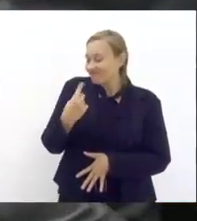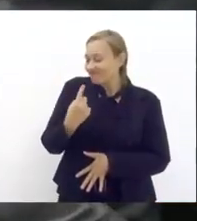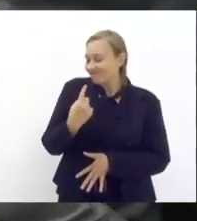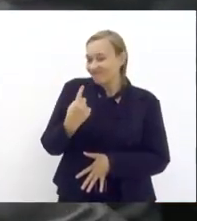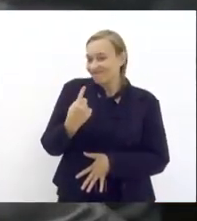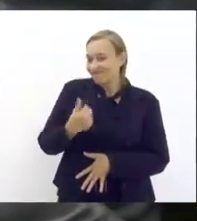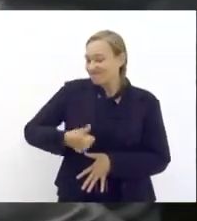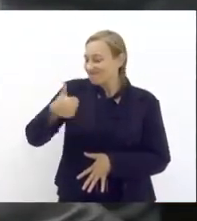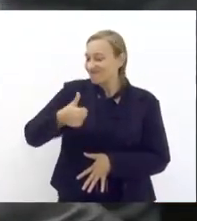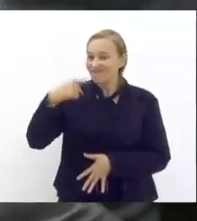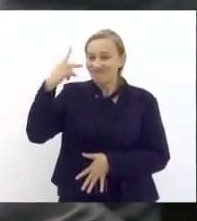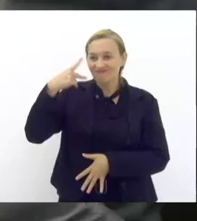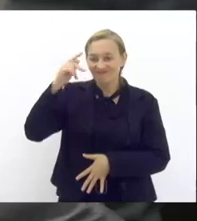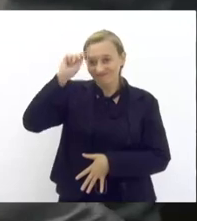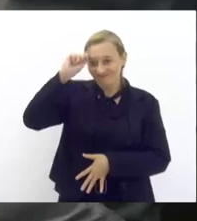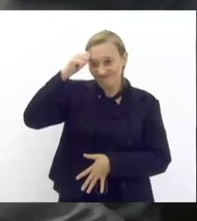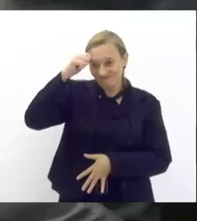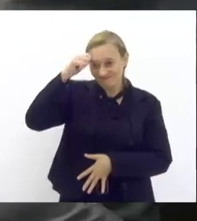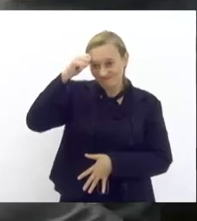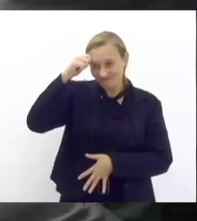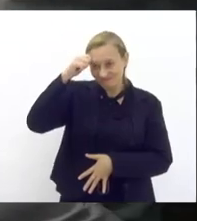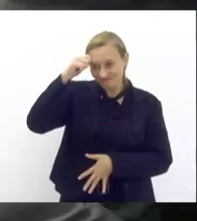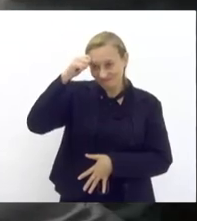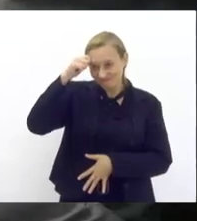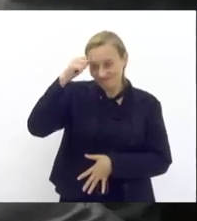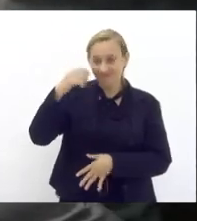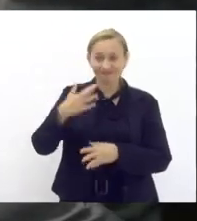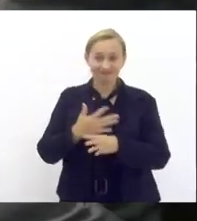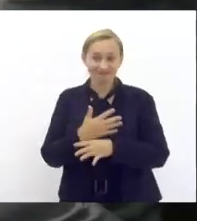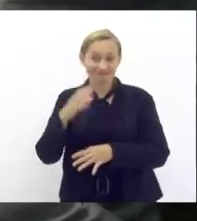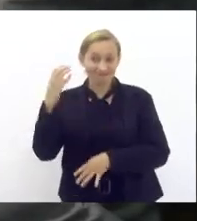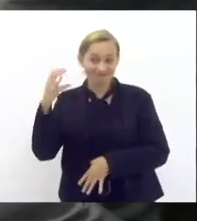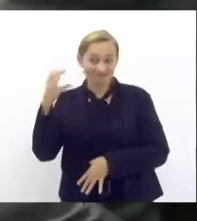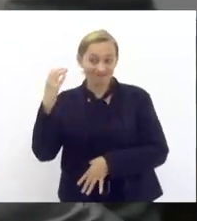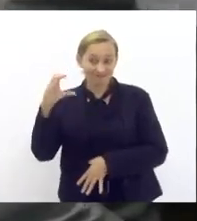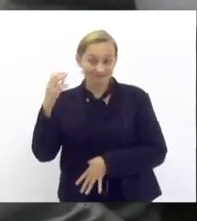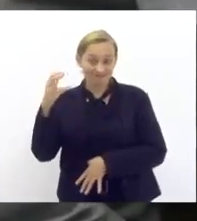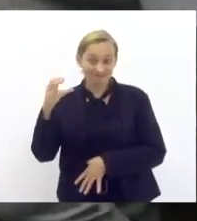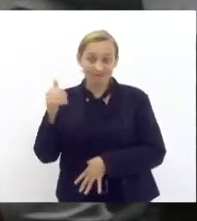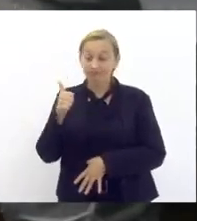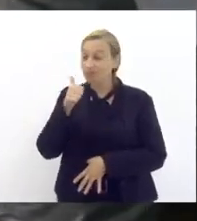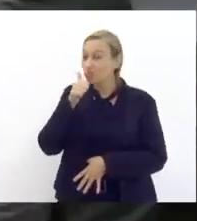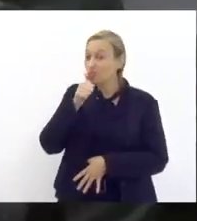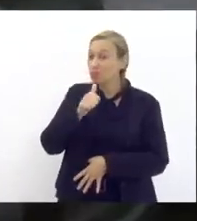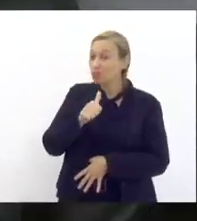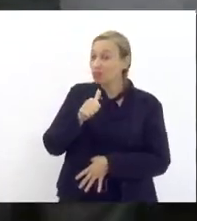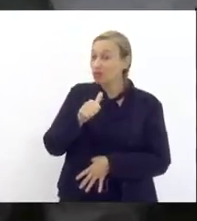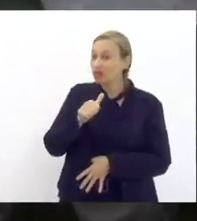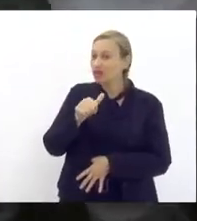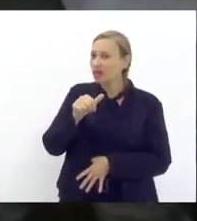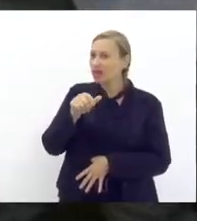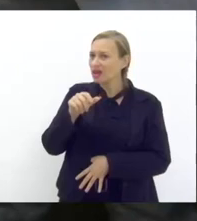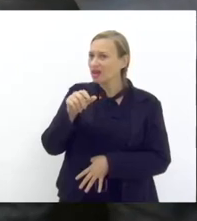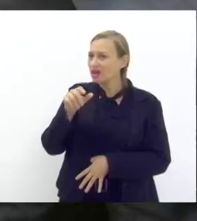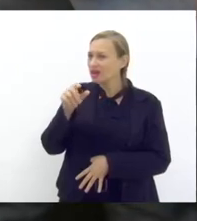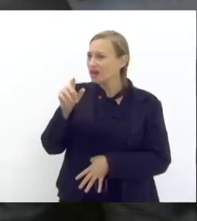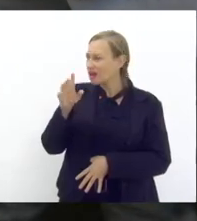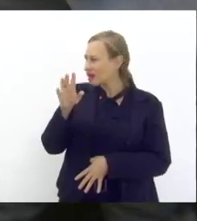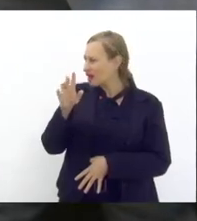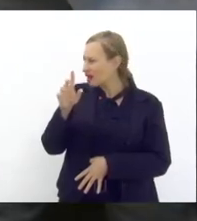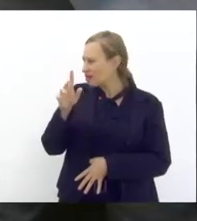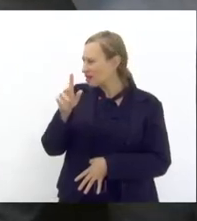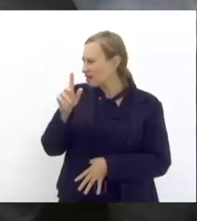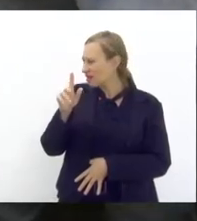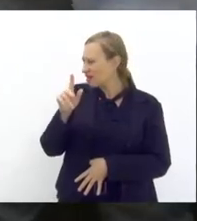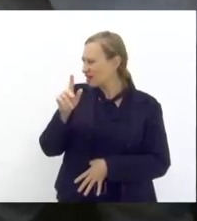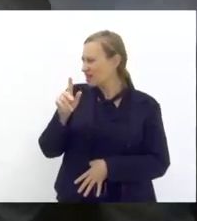a primeira vereadora negra da cidade de Niterói. A senhora que é uma mulher LGBT, que luta pela